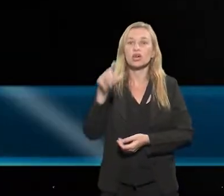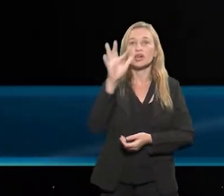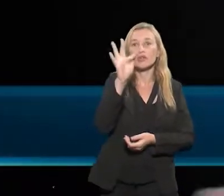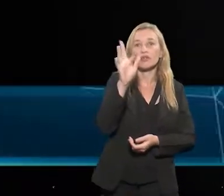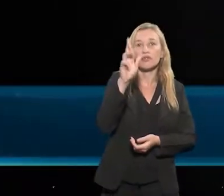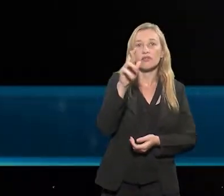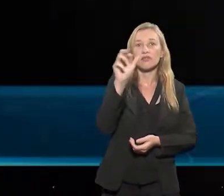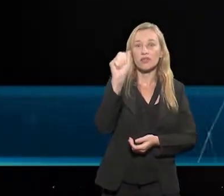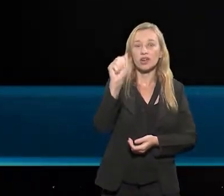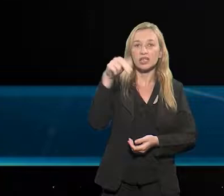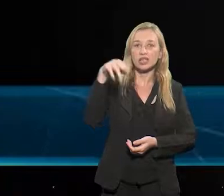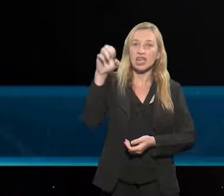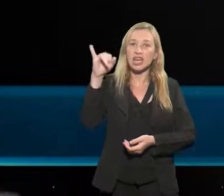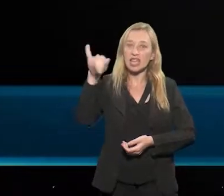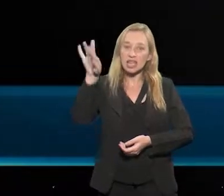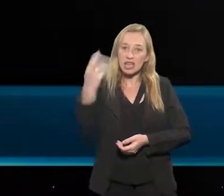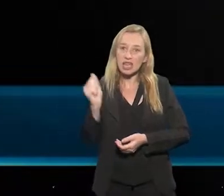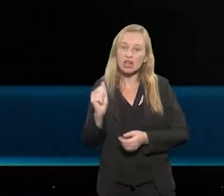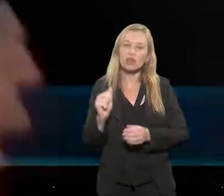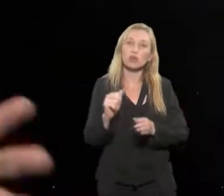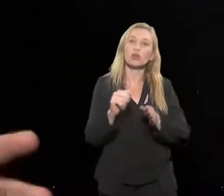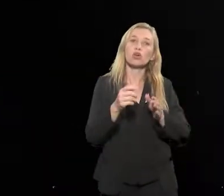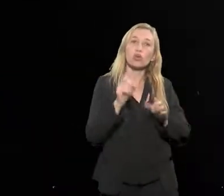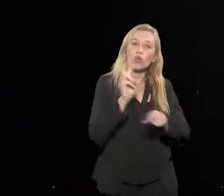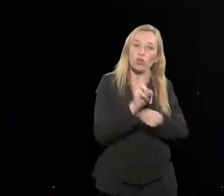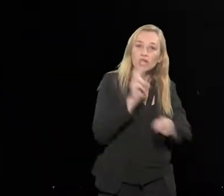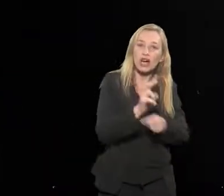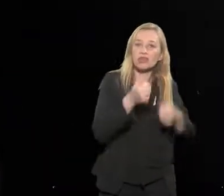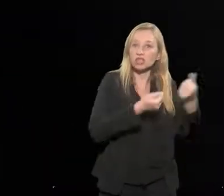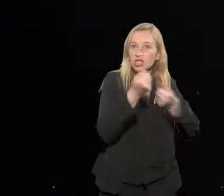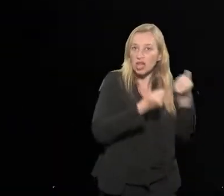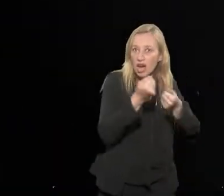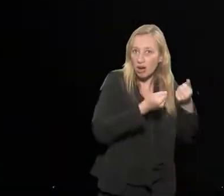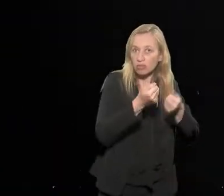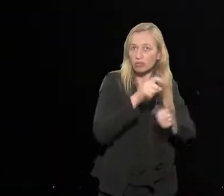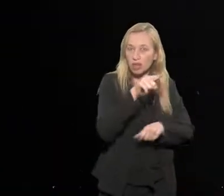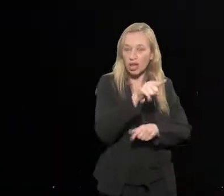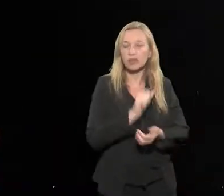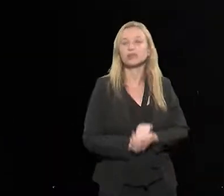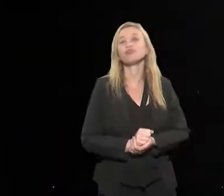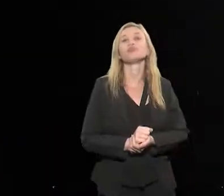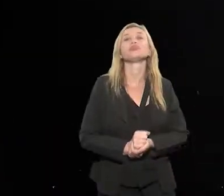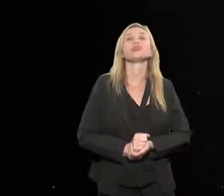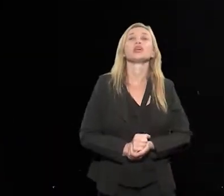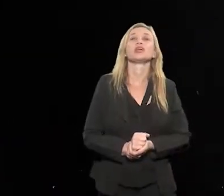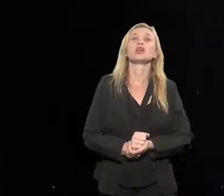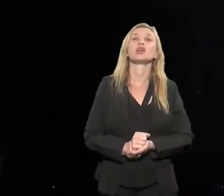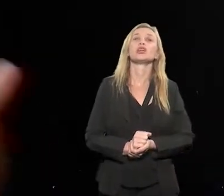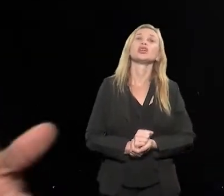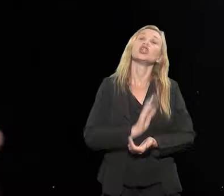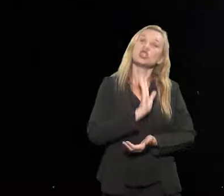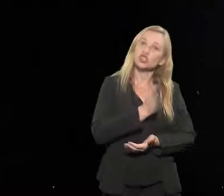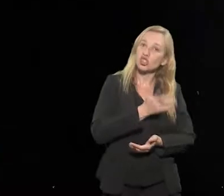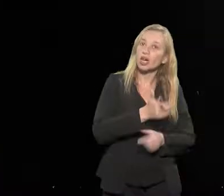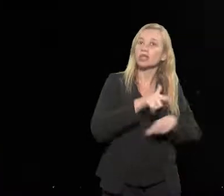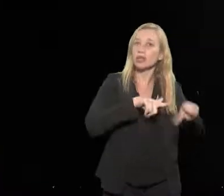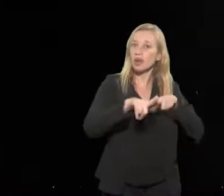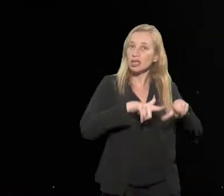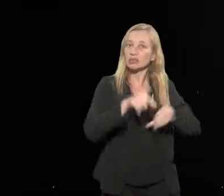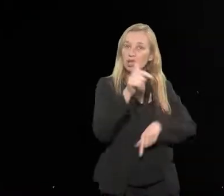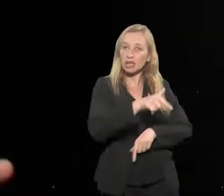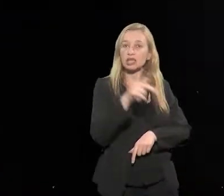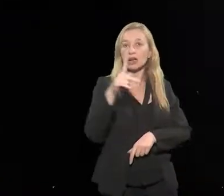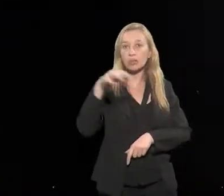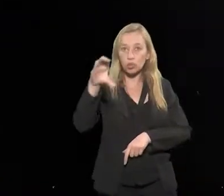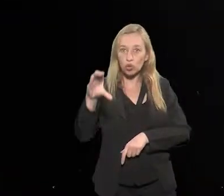PUC. Minha família morava exatamente onde eu trabalhei ali como flanelinha. E eu, já trabalhando ali